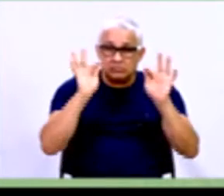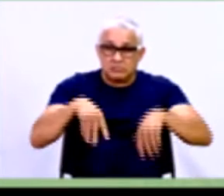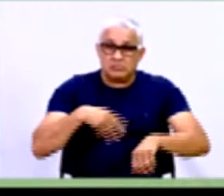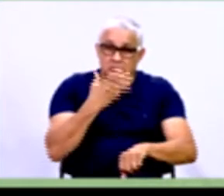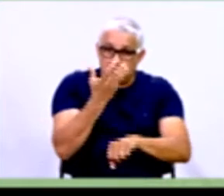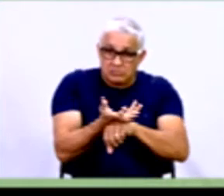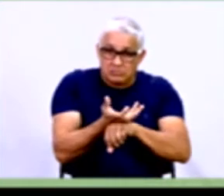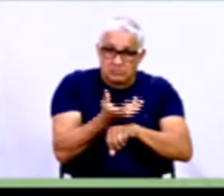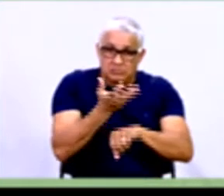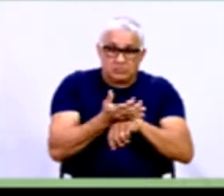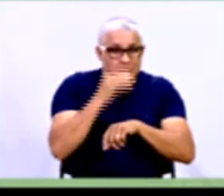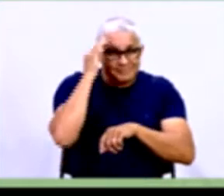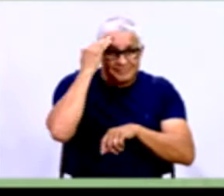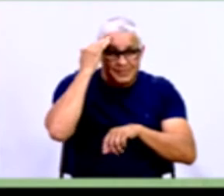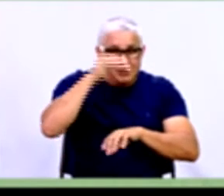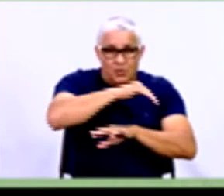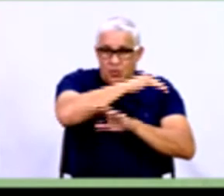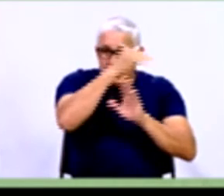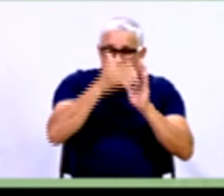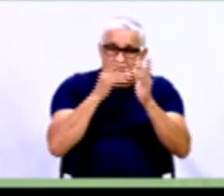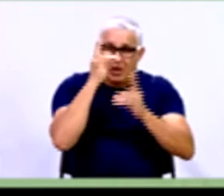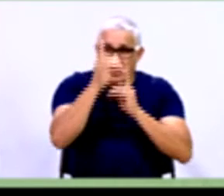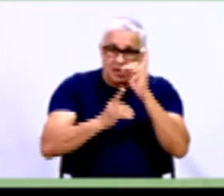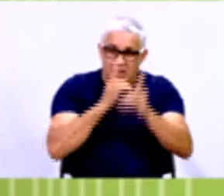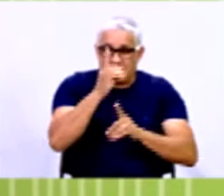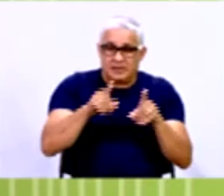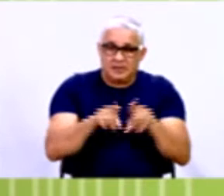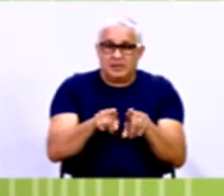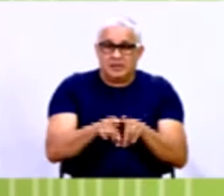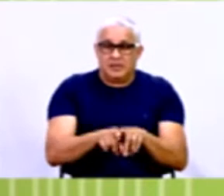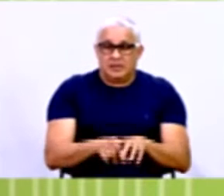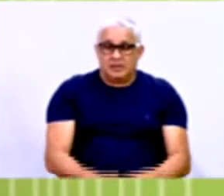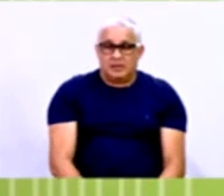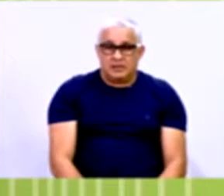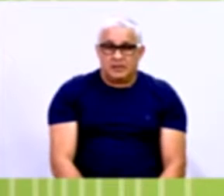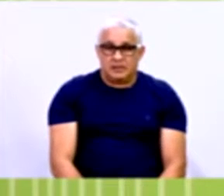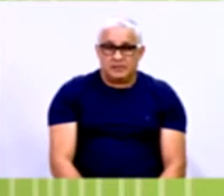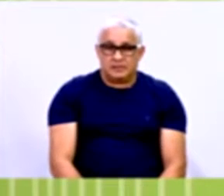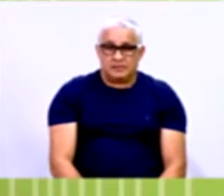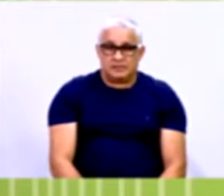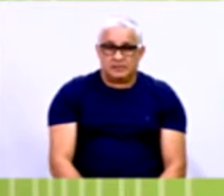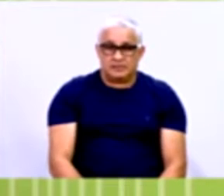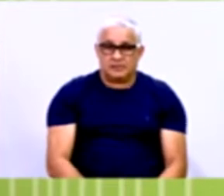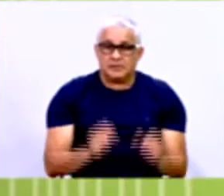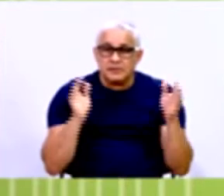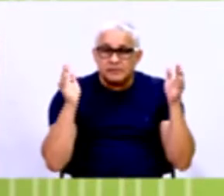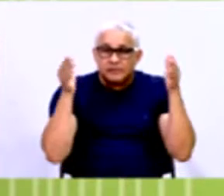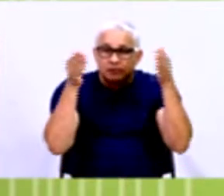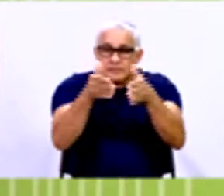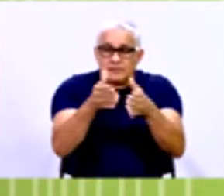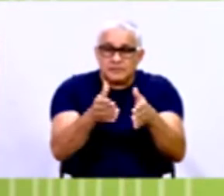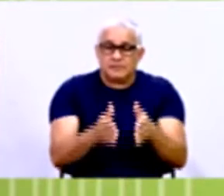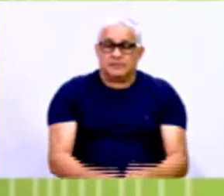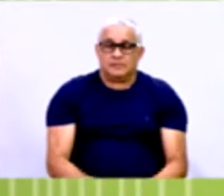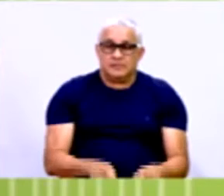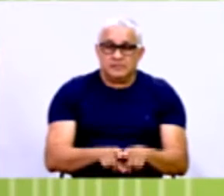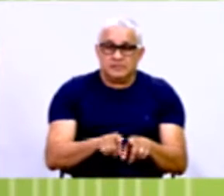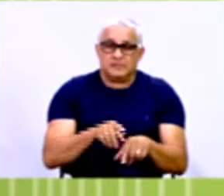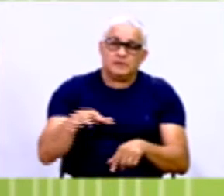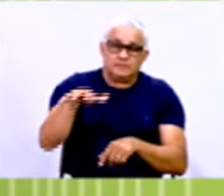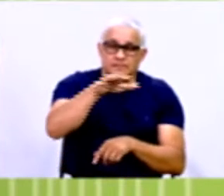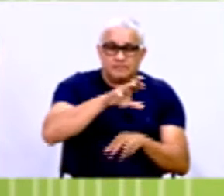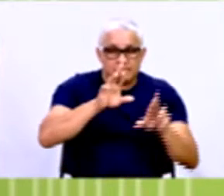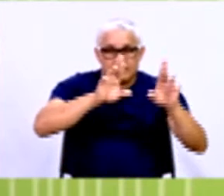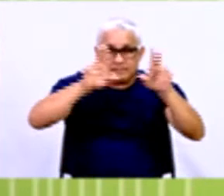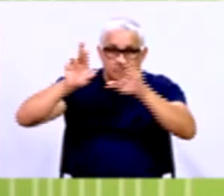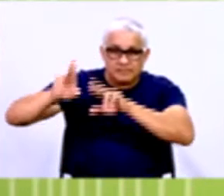disciplina, entender toda a dinâmica, toda a perspectiva, né, de um cenário diferenciado